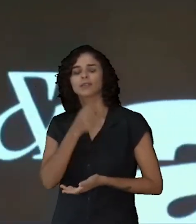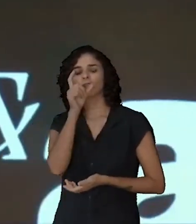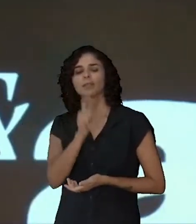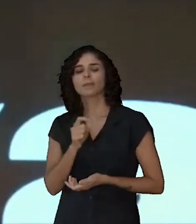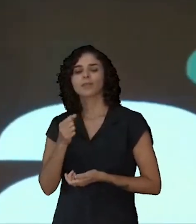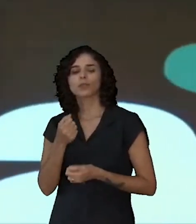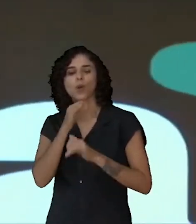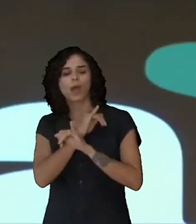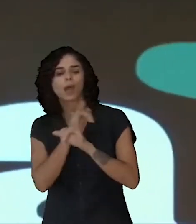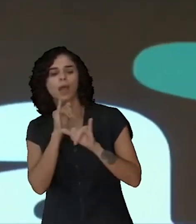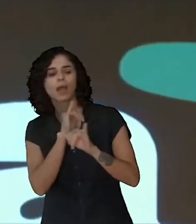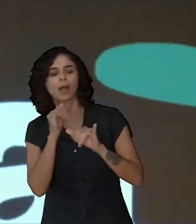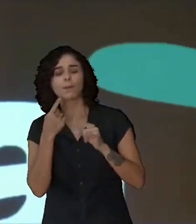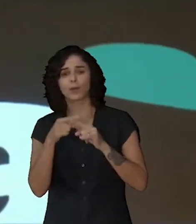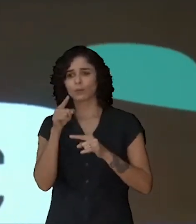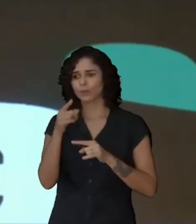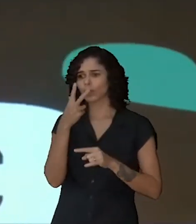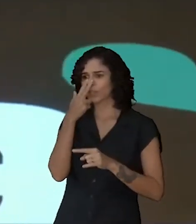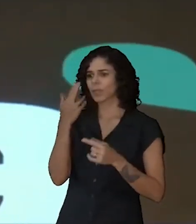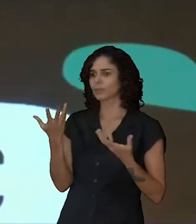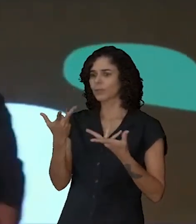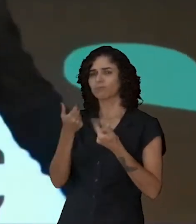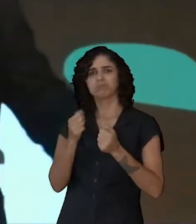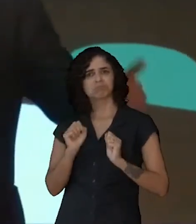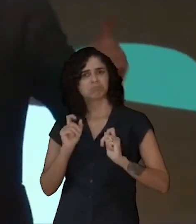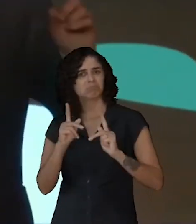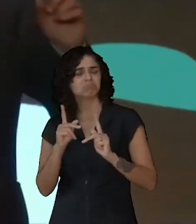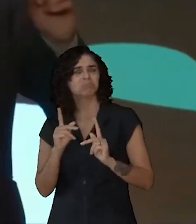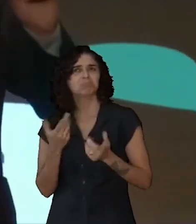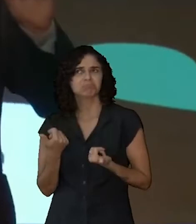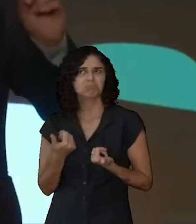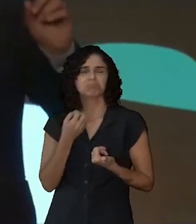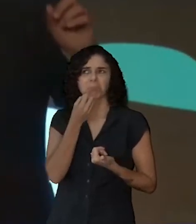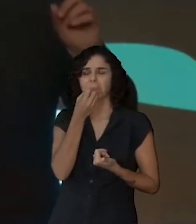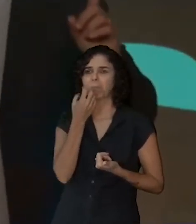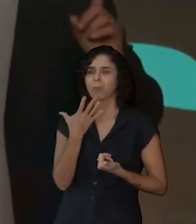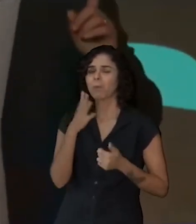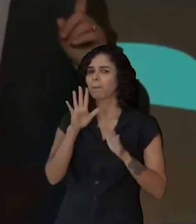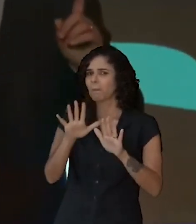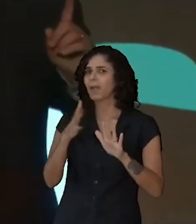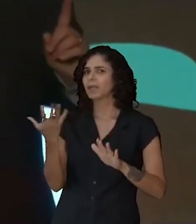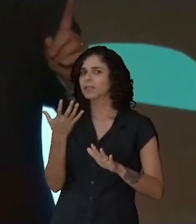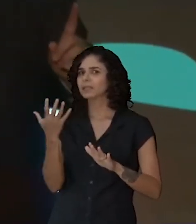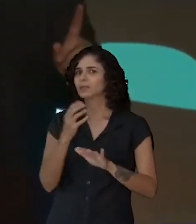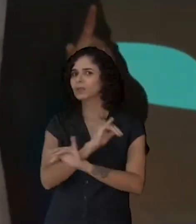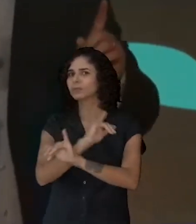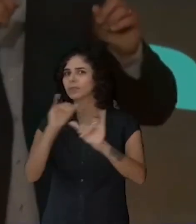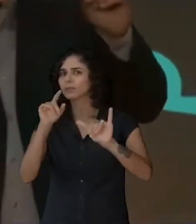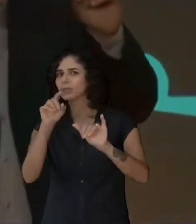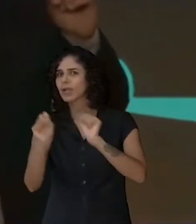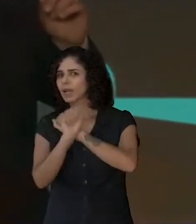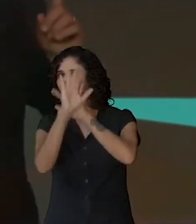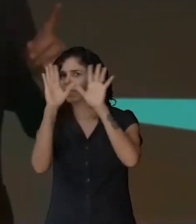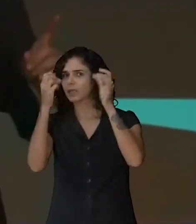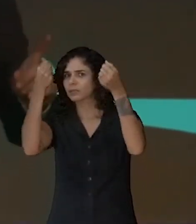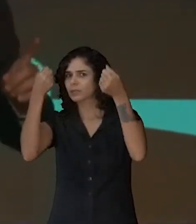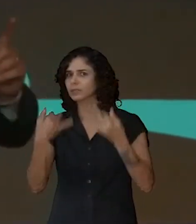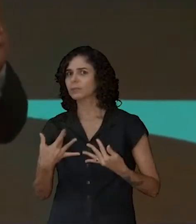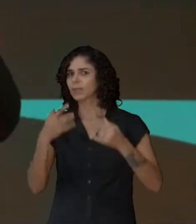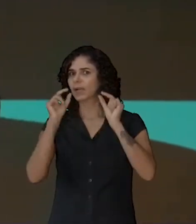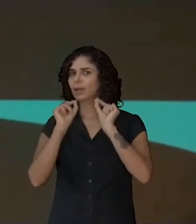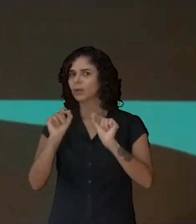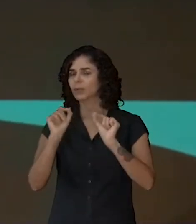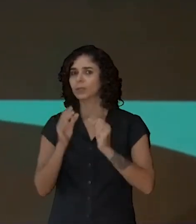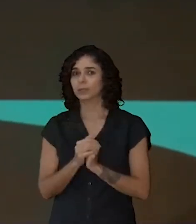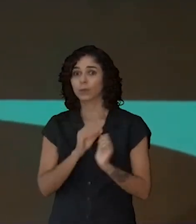tem desejo e parece tudo legítimo. Mas eu quero dizer uma coisa bem clara para você. O poder